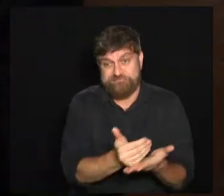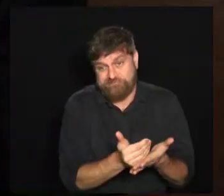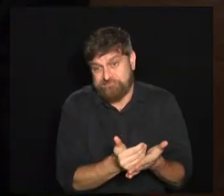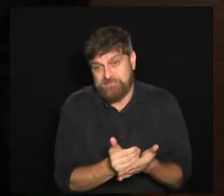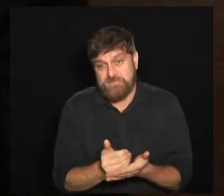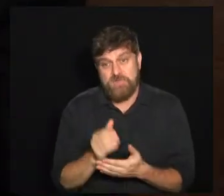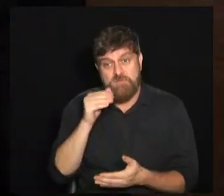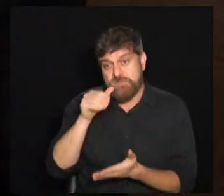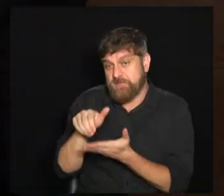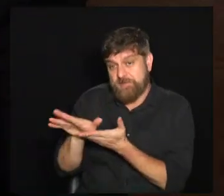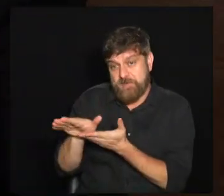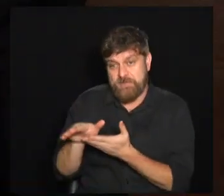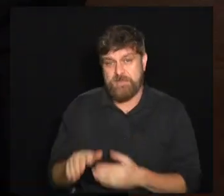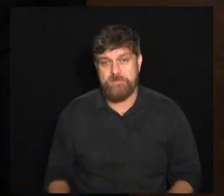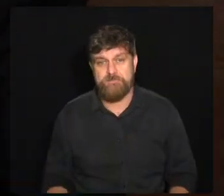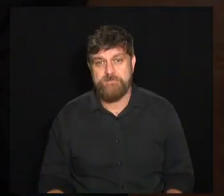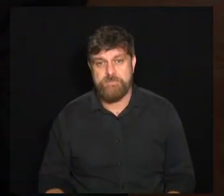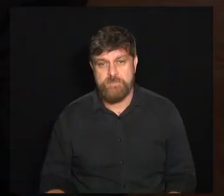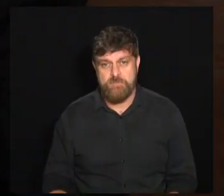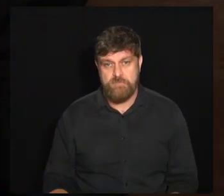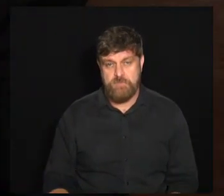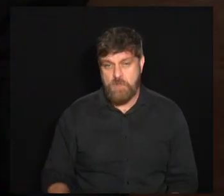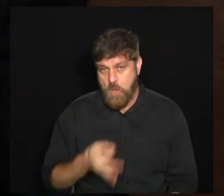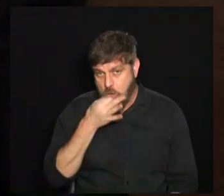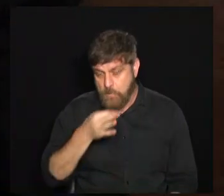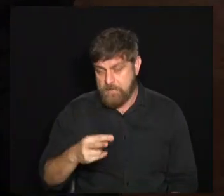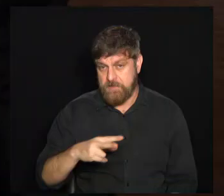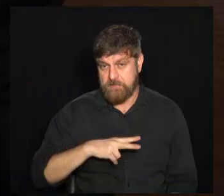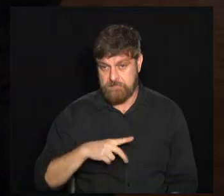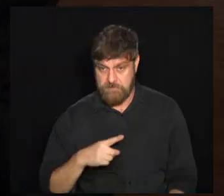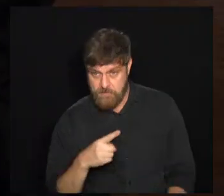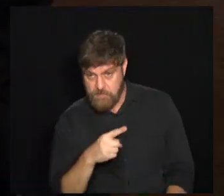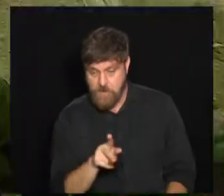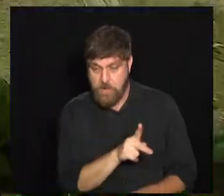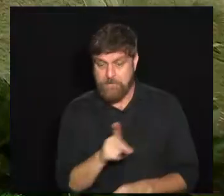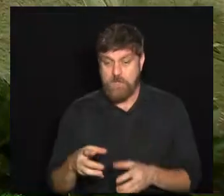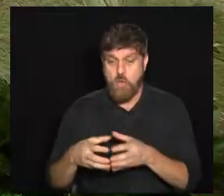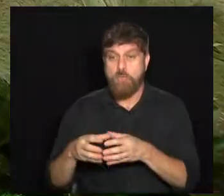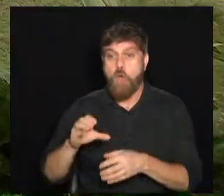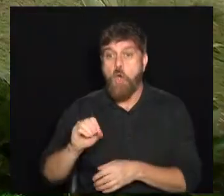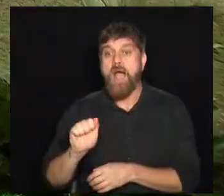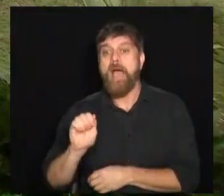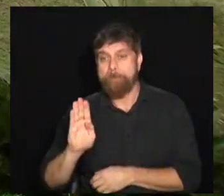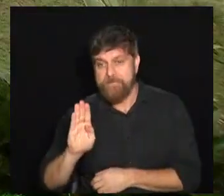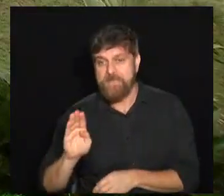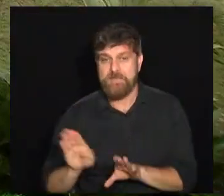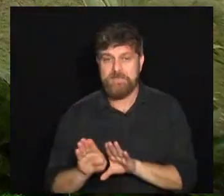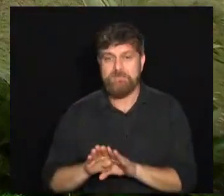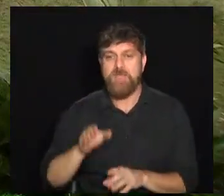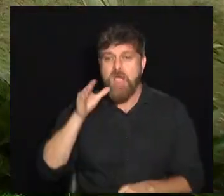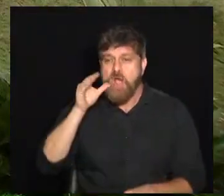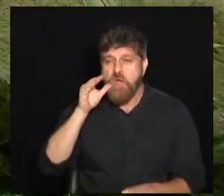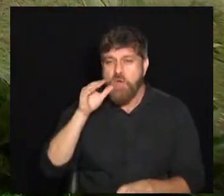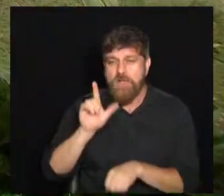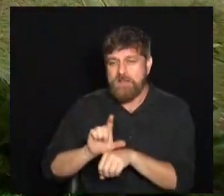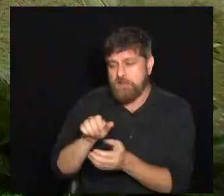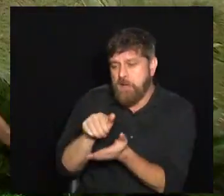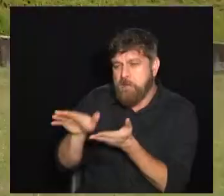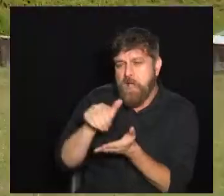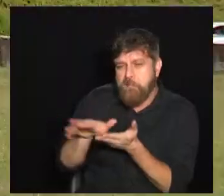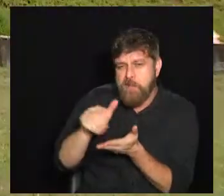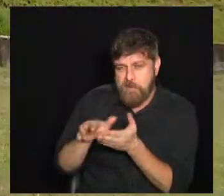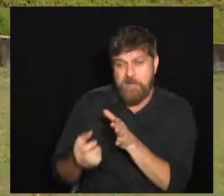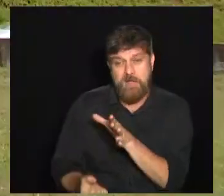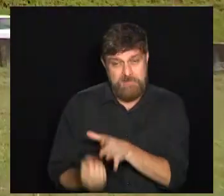shopping. Ainda de acordo com o presidente da Comissão de Shopping Center da OAB, Gustavo Maggioni, demissões de funcionários das lojas devem